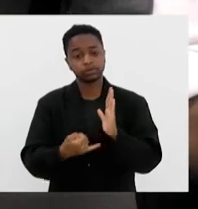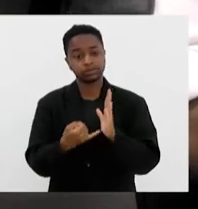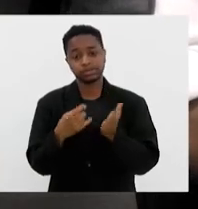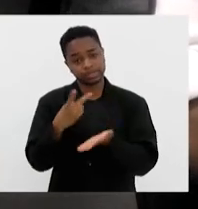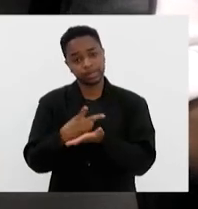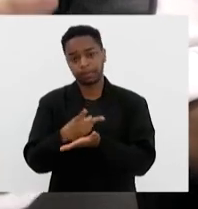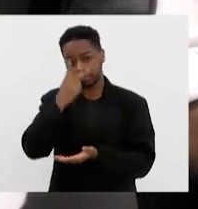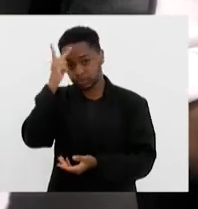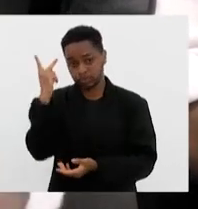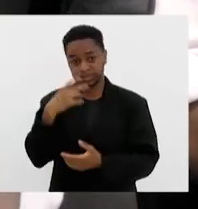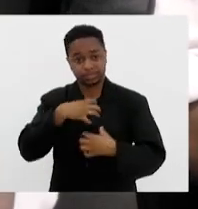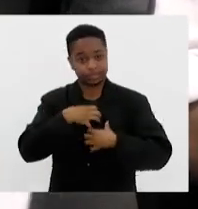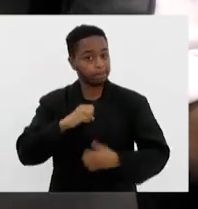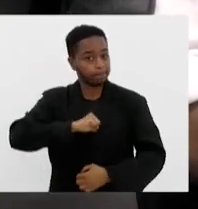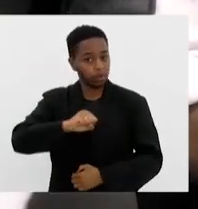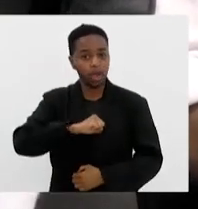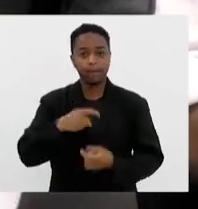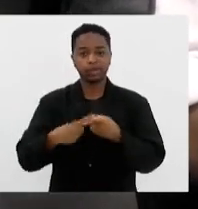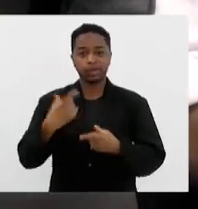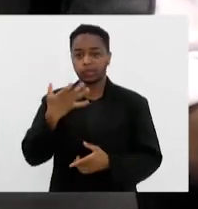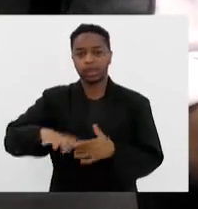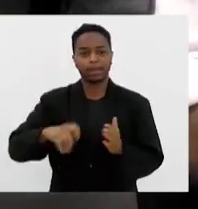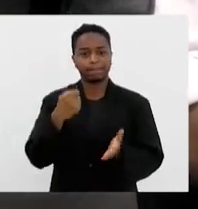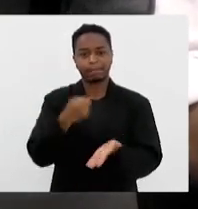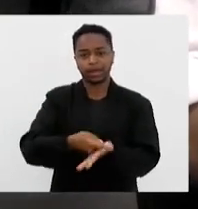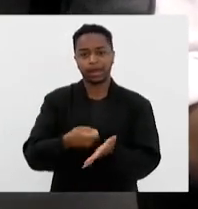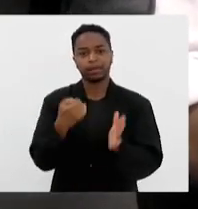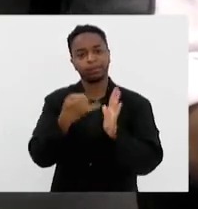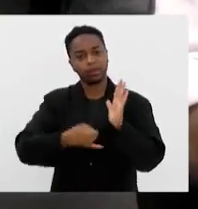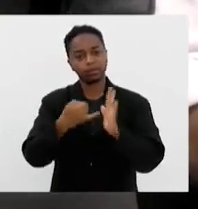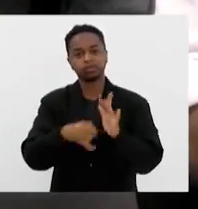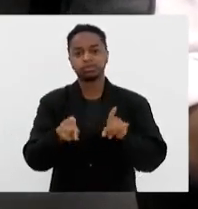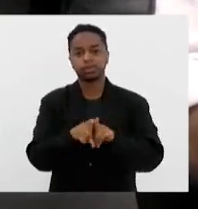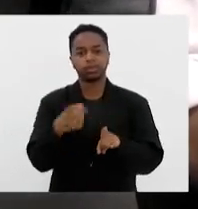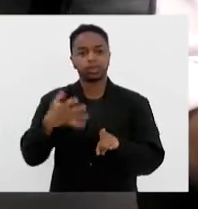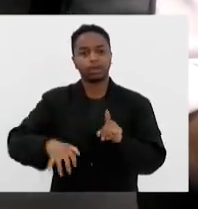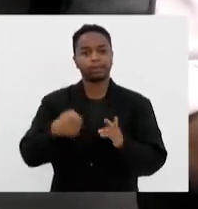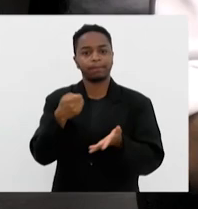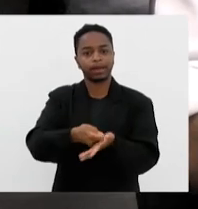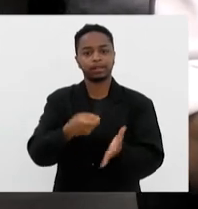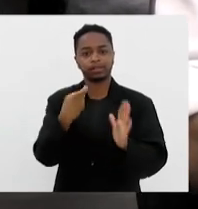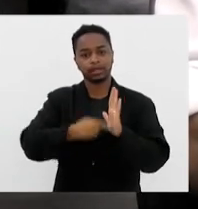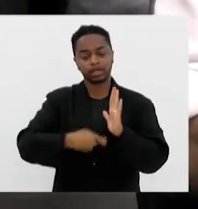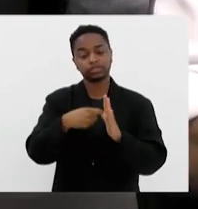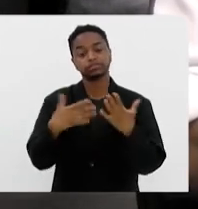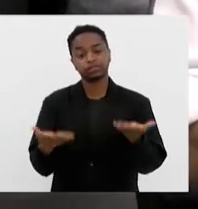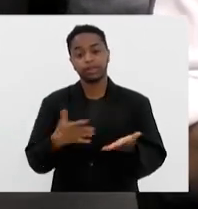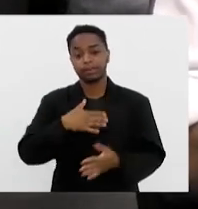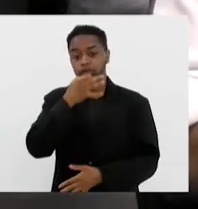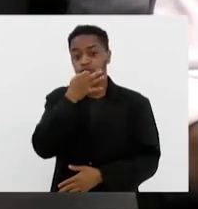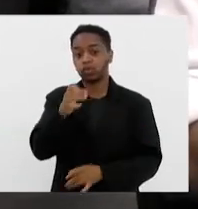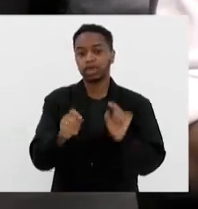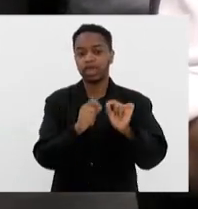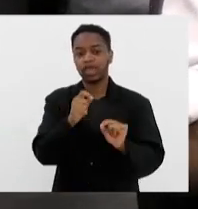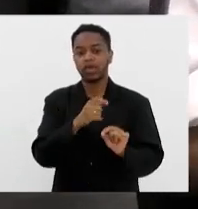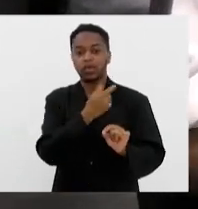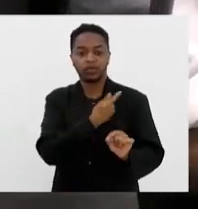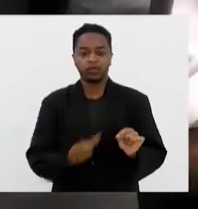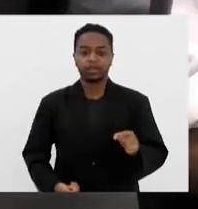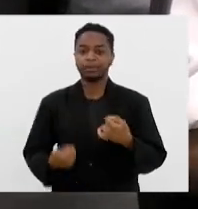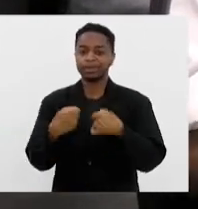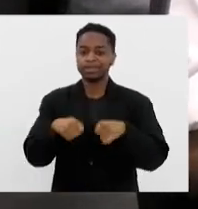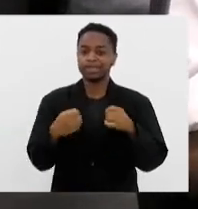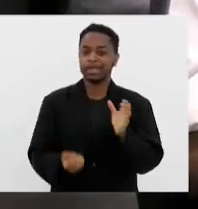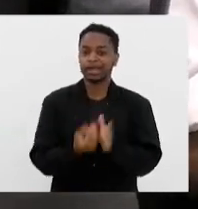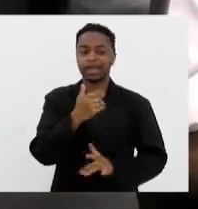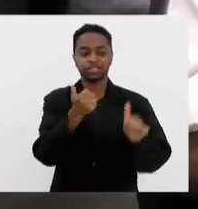da vida, porque ninguém quer pagar imposto nem taxa. Então, por isso, eu sugiro que o governo faça uma estátua para o deputado Luiz